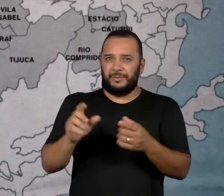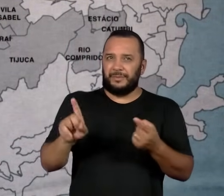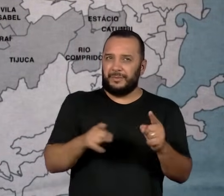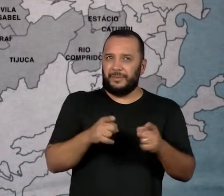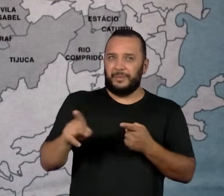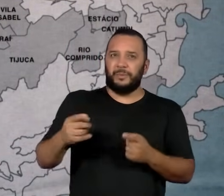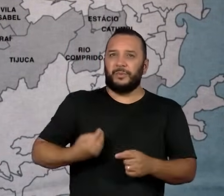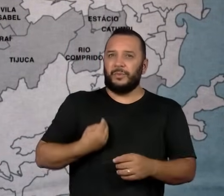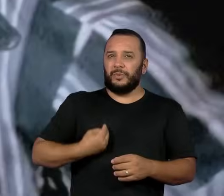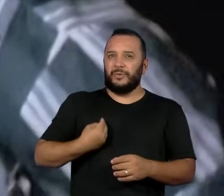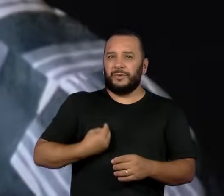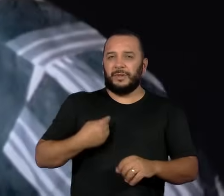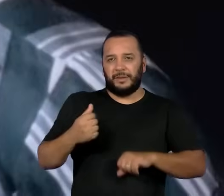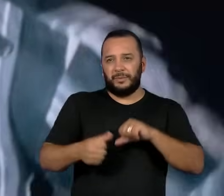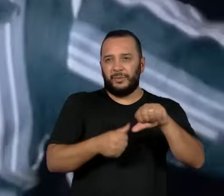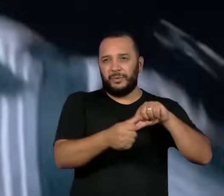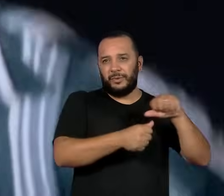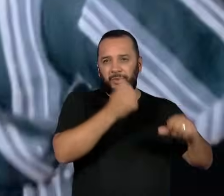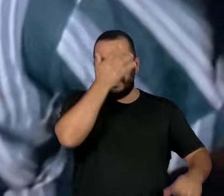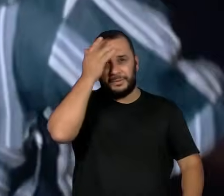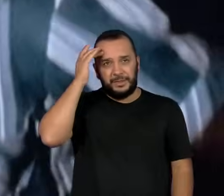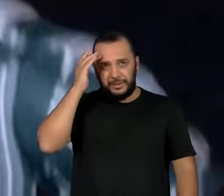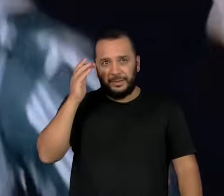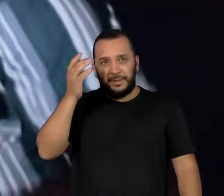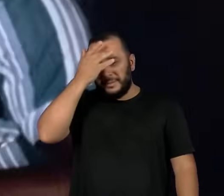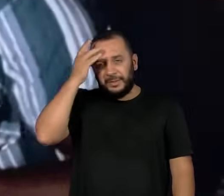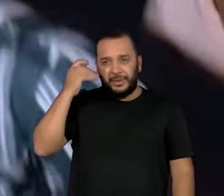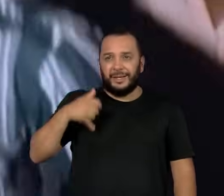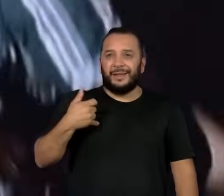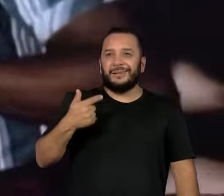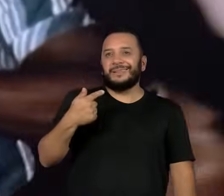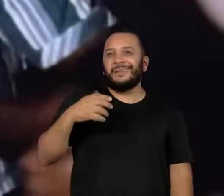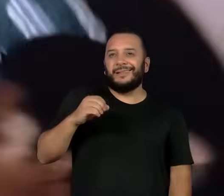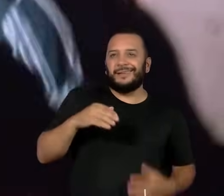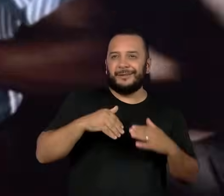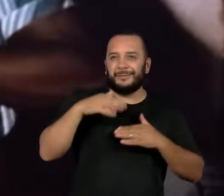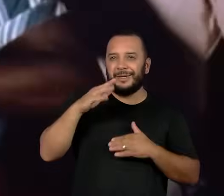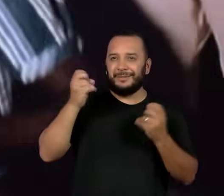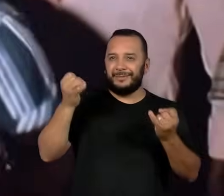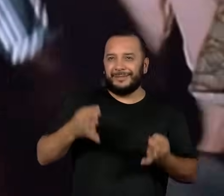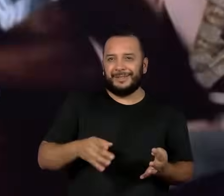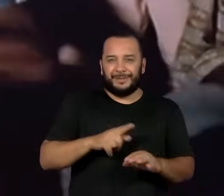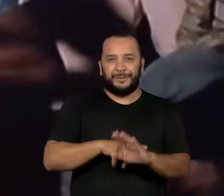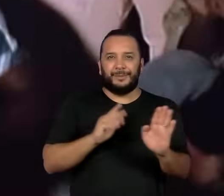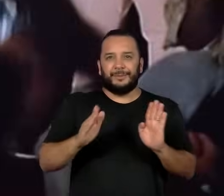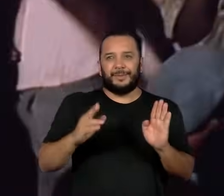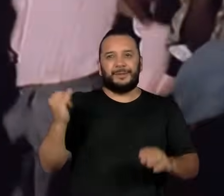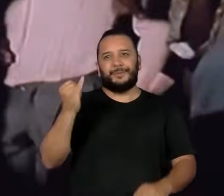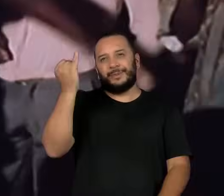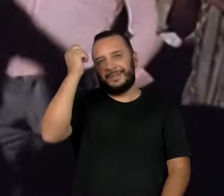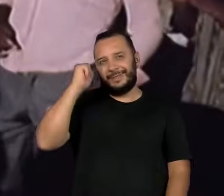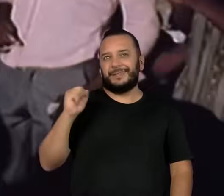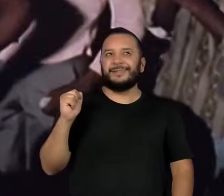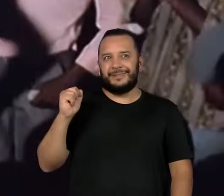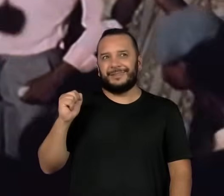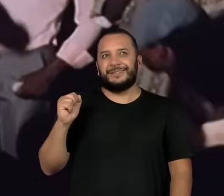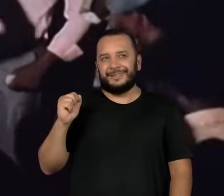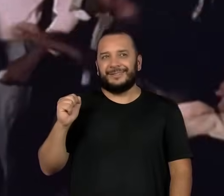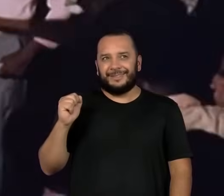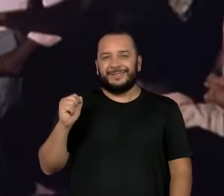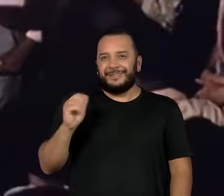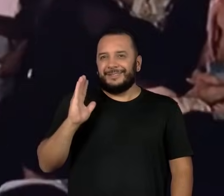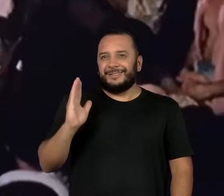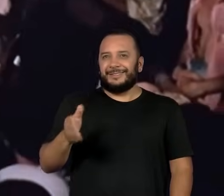essas pessoas, né, com mais de 70 anos de idade, falando de uma época tão importante e com uma distância do tempo